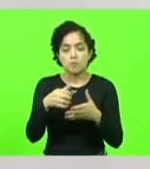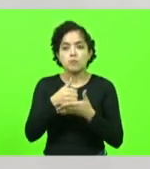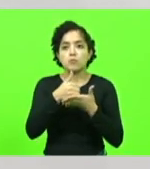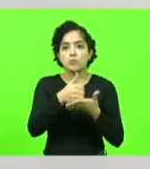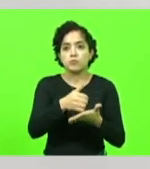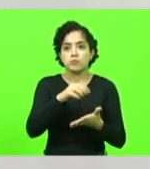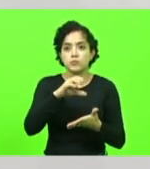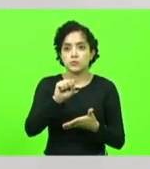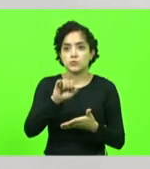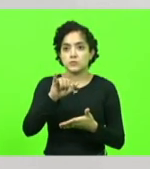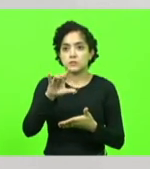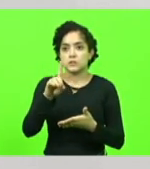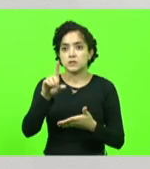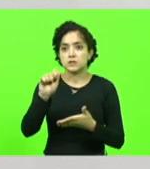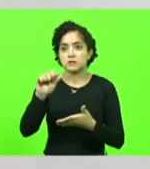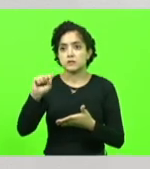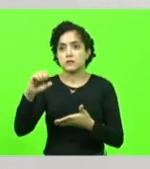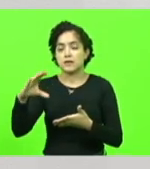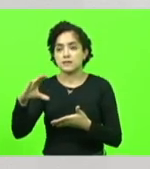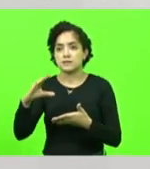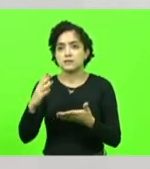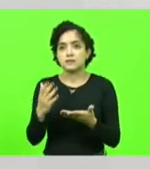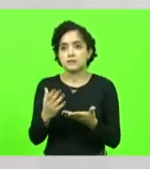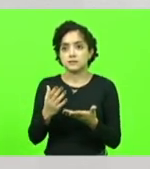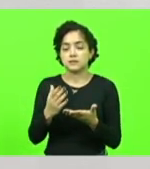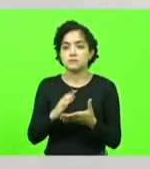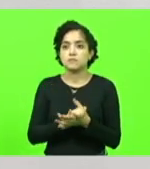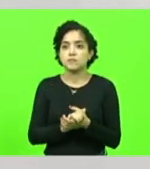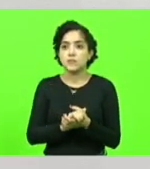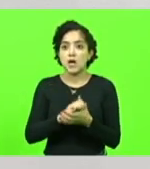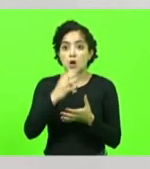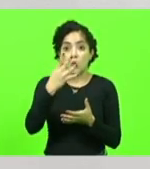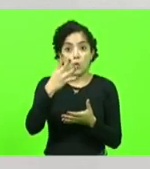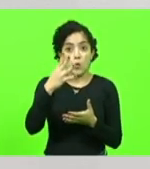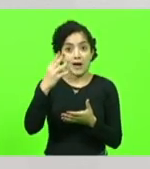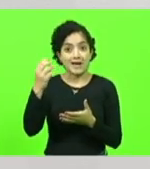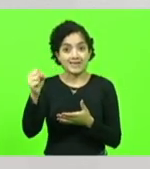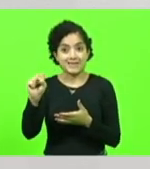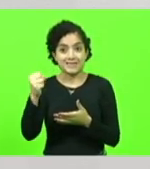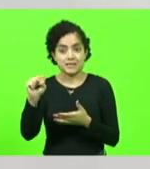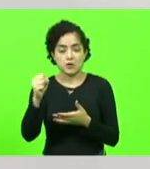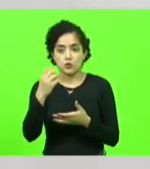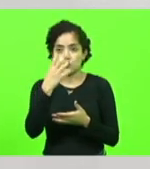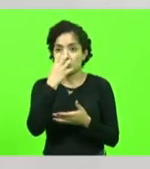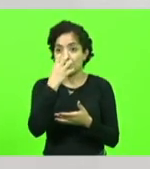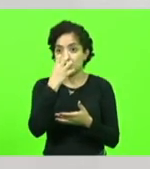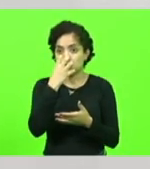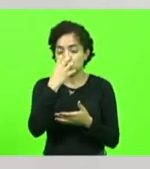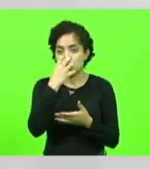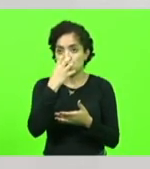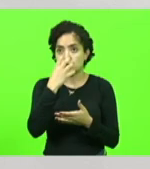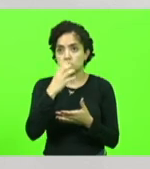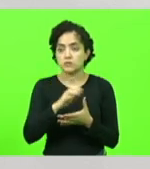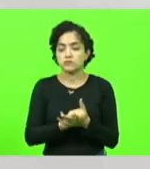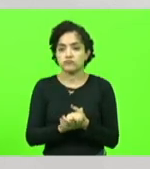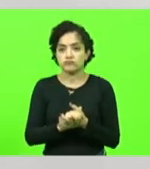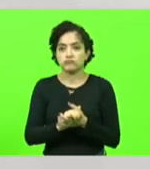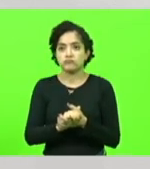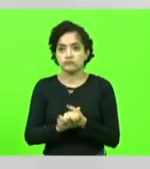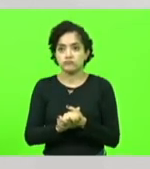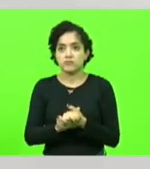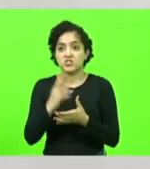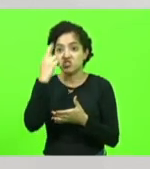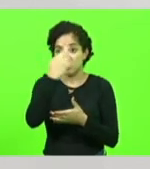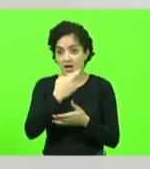Sanitária, e retiraram de Maus Tratos 48 cachorros de raça, de um